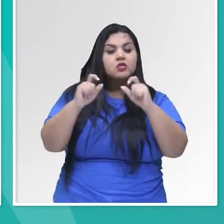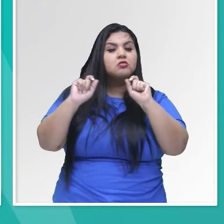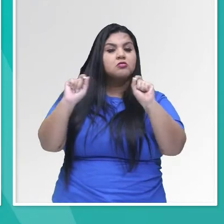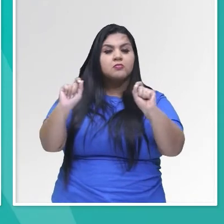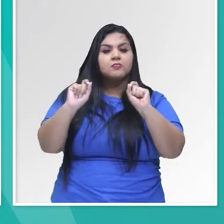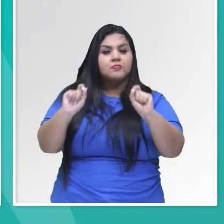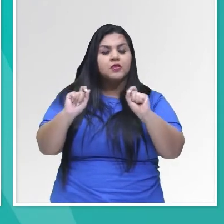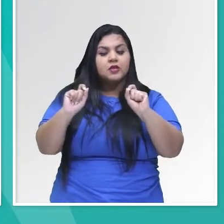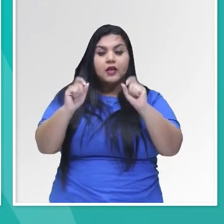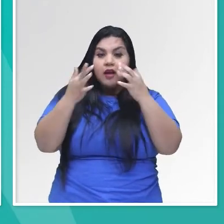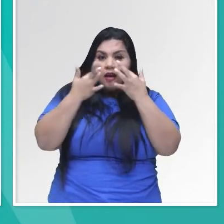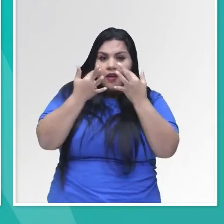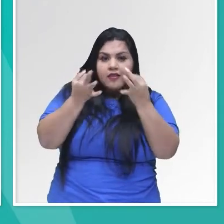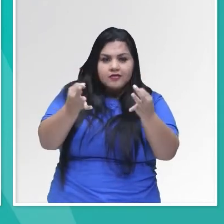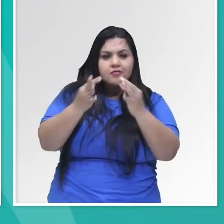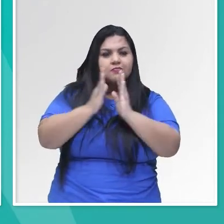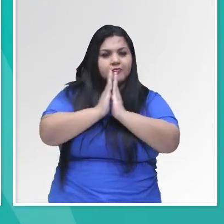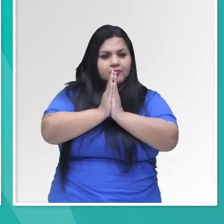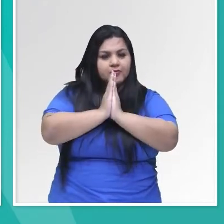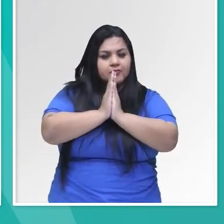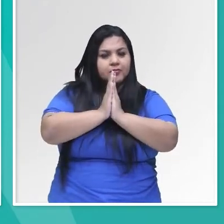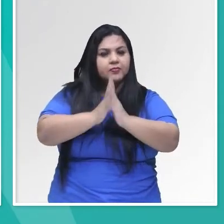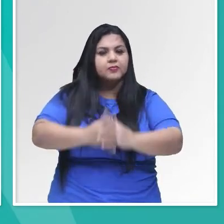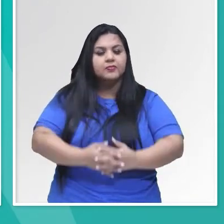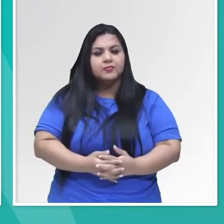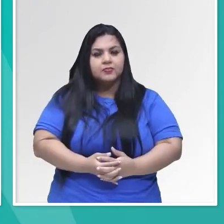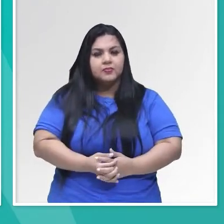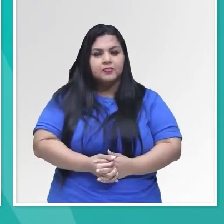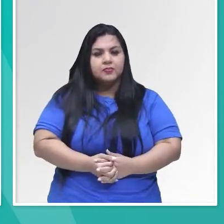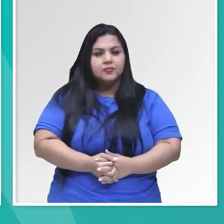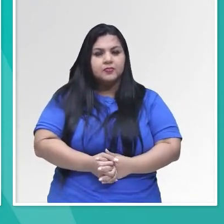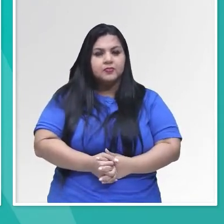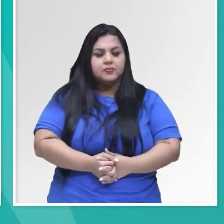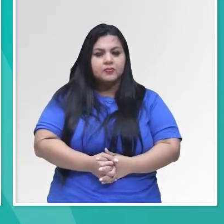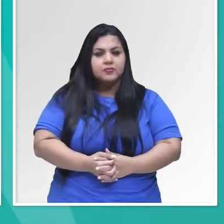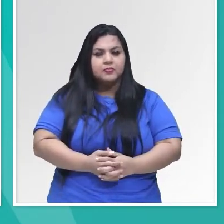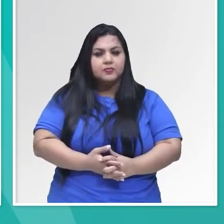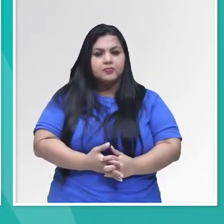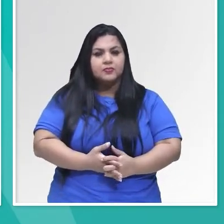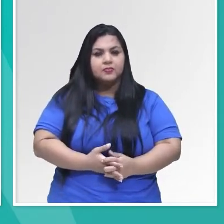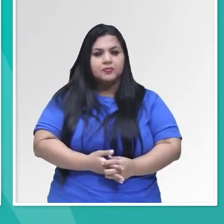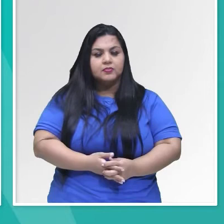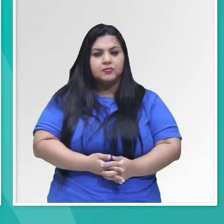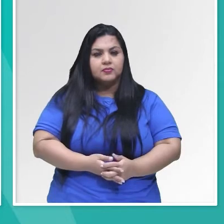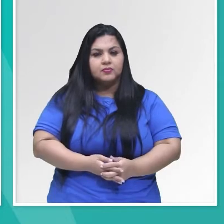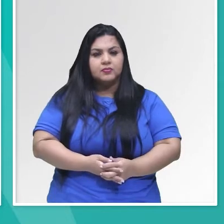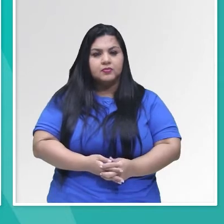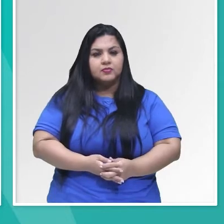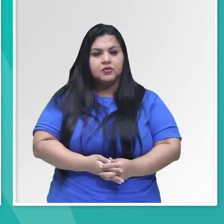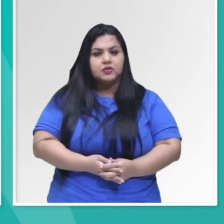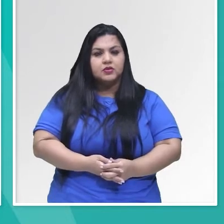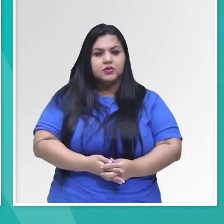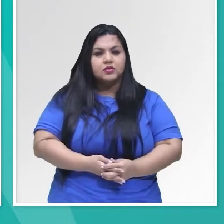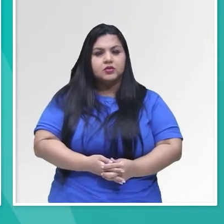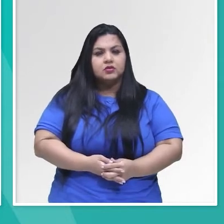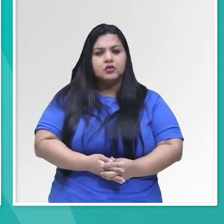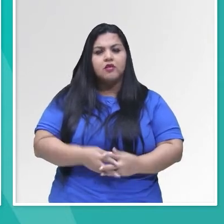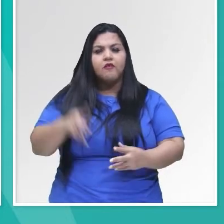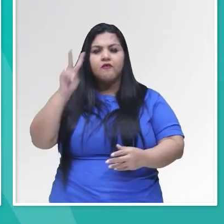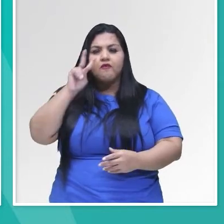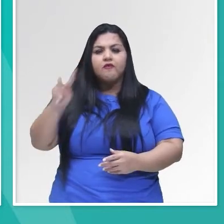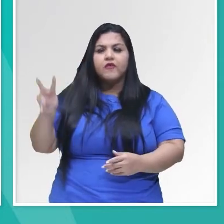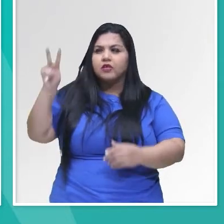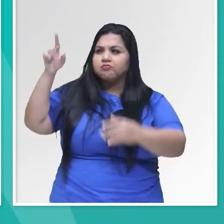Olha, presta atenção aí, por favor. Presta atenção. Presta atenção, analisa bem a lousa, analisa.